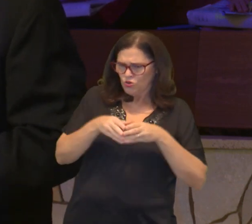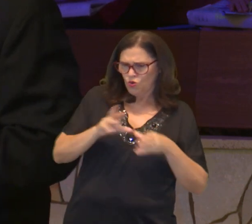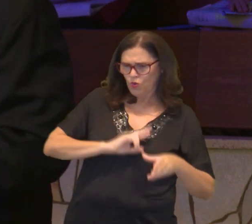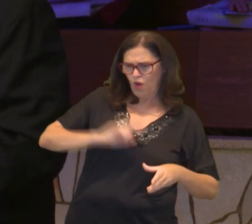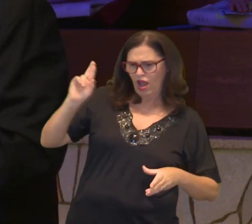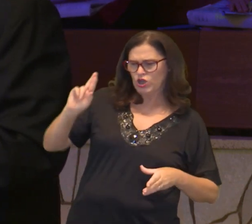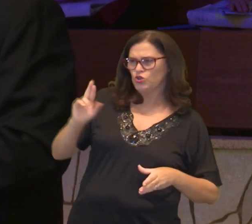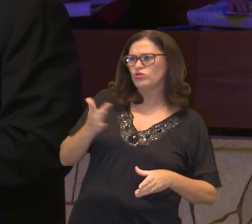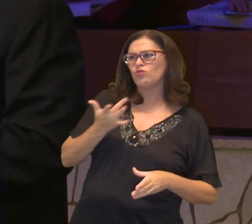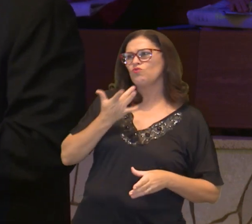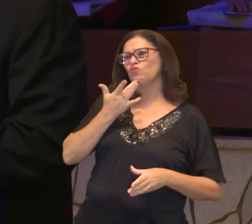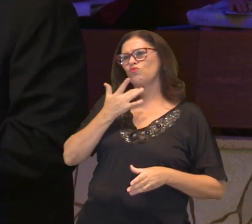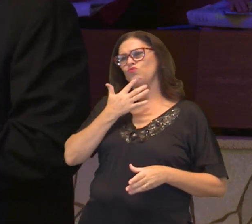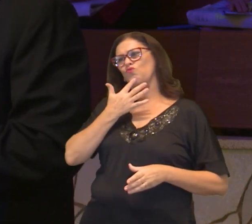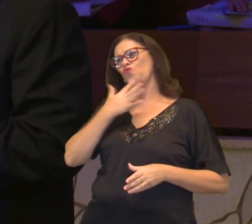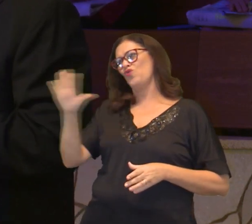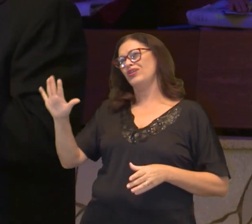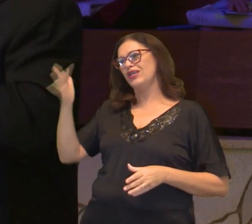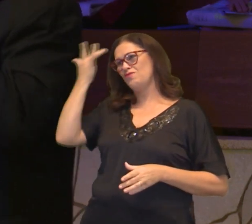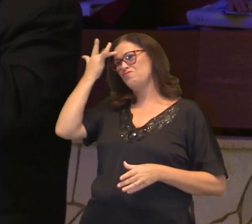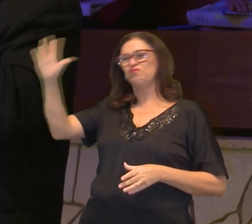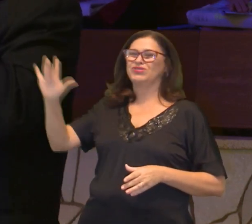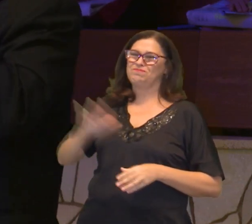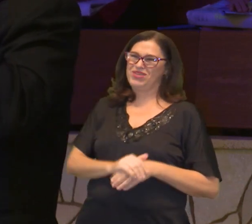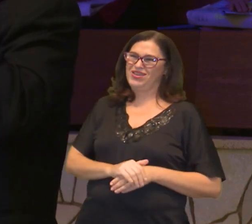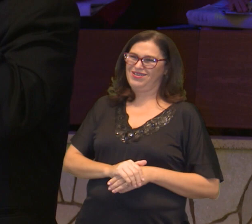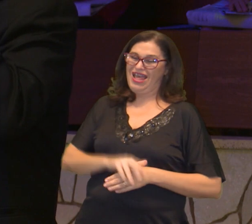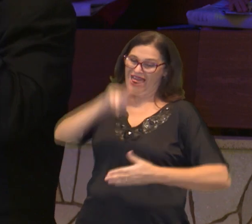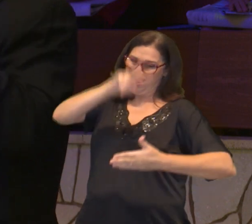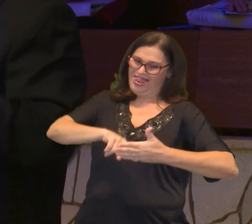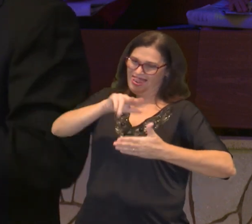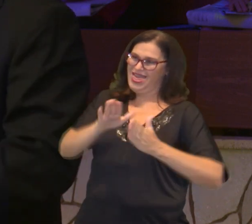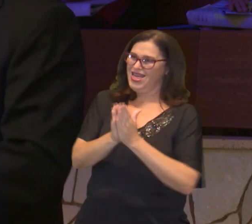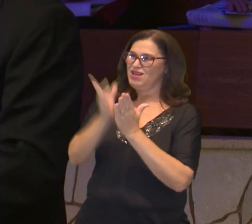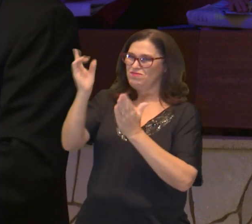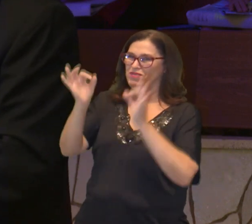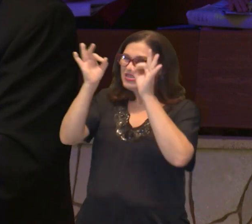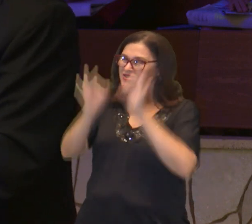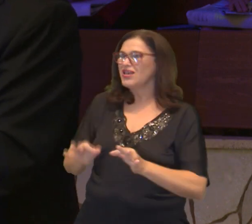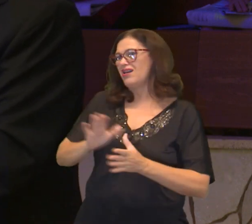a partir do versículo de número 28,